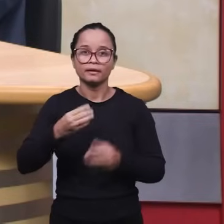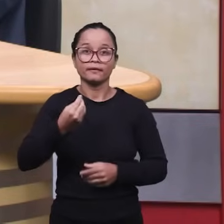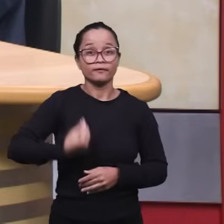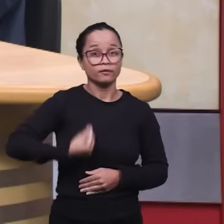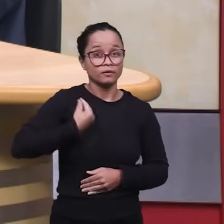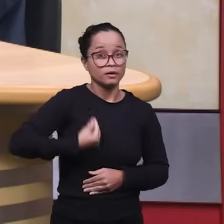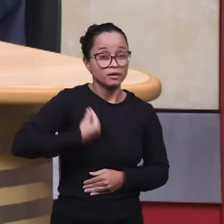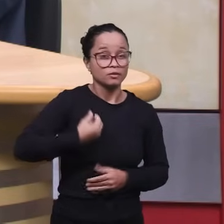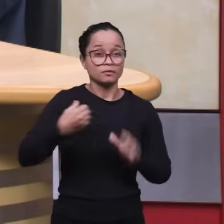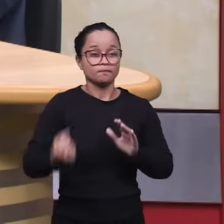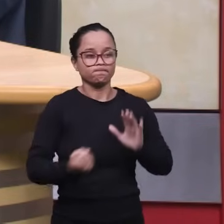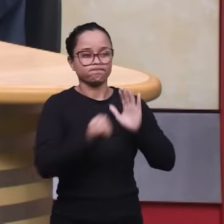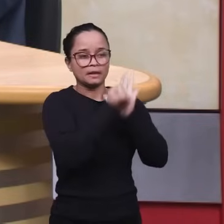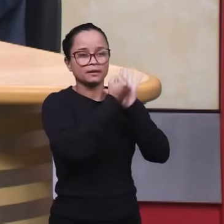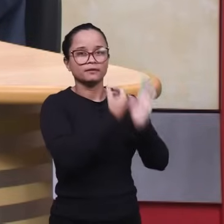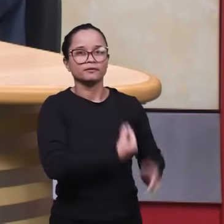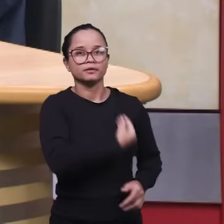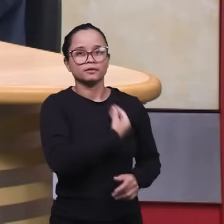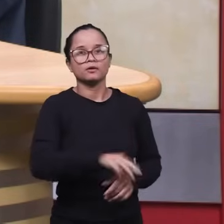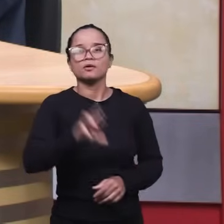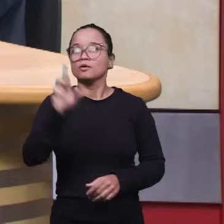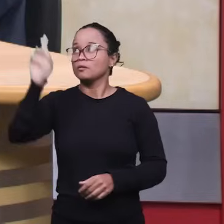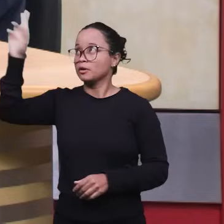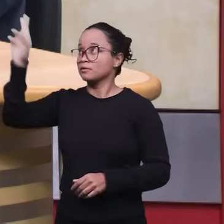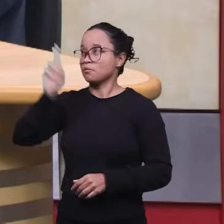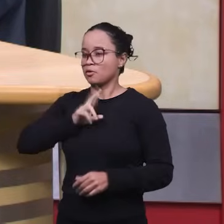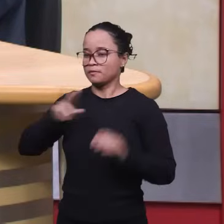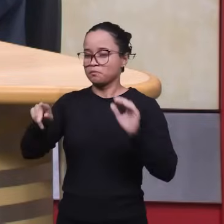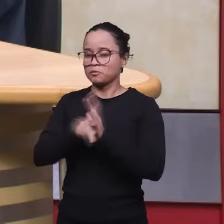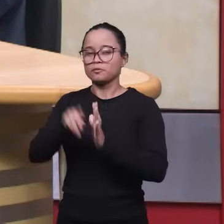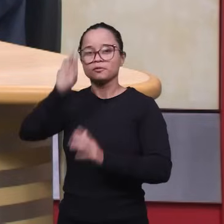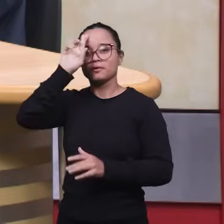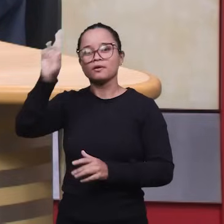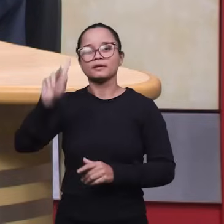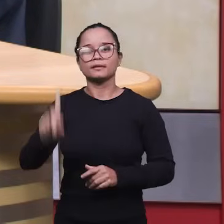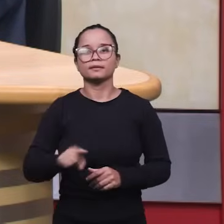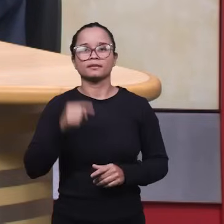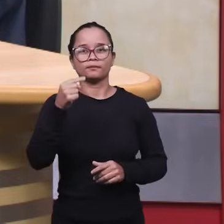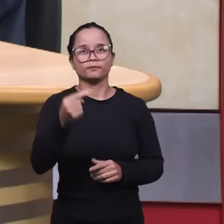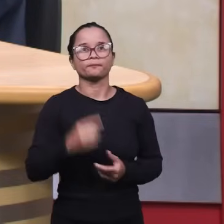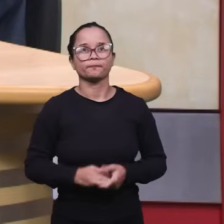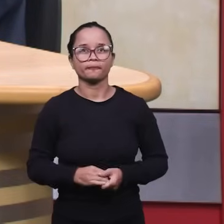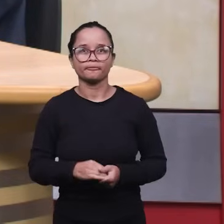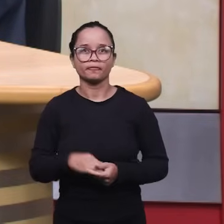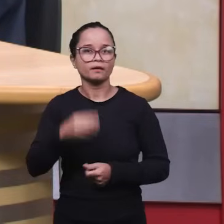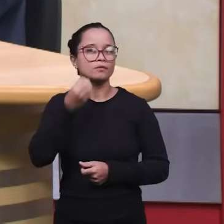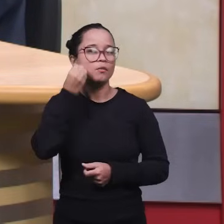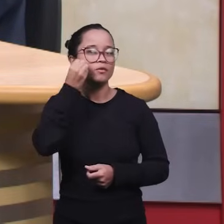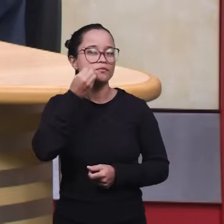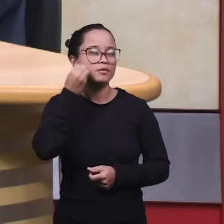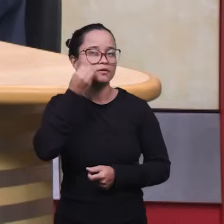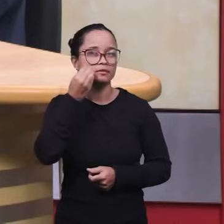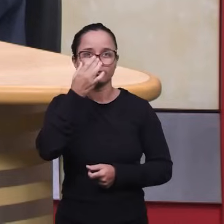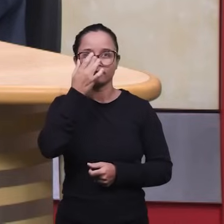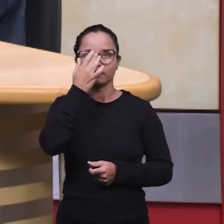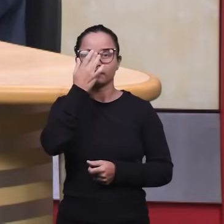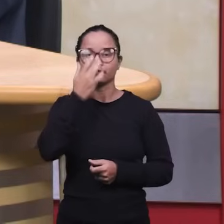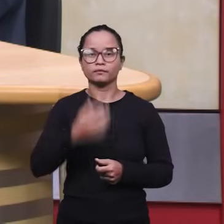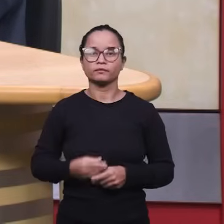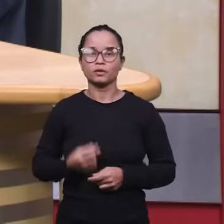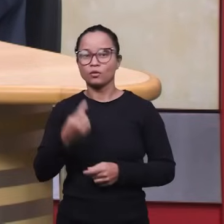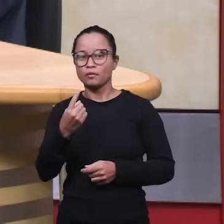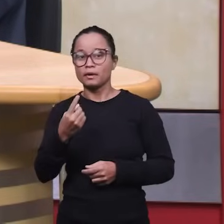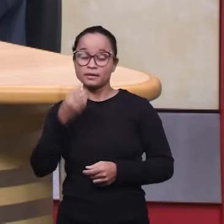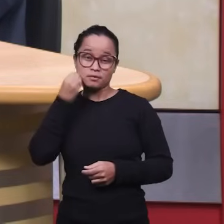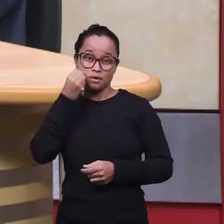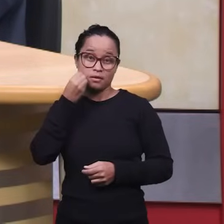que ela viveu e que marcou a sua vida como uma resposta do Senhor e que depois ela confirmou ser uma experiência que foi